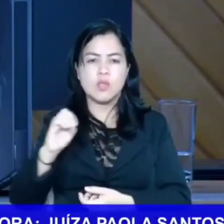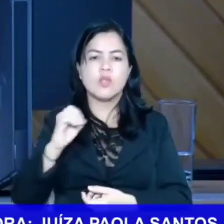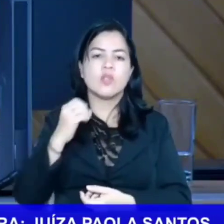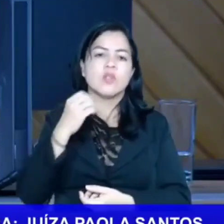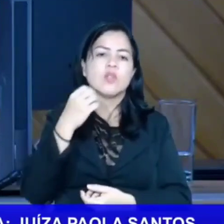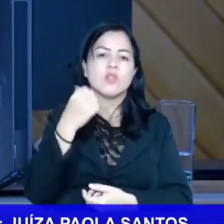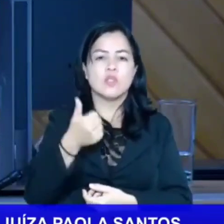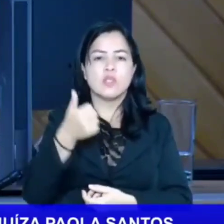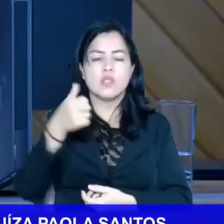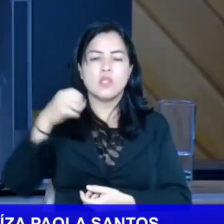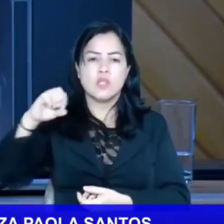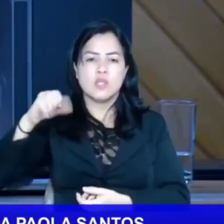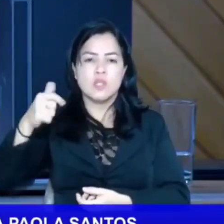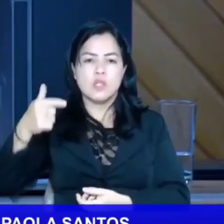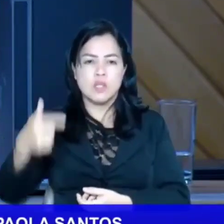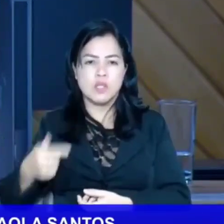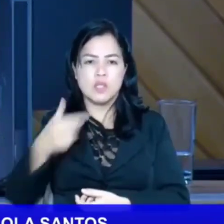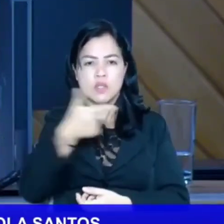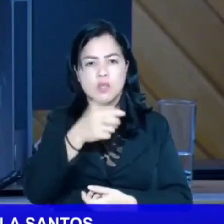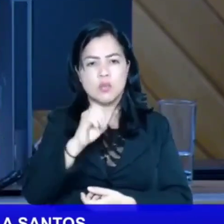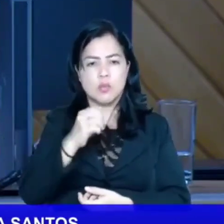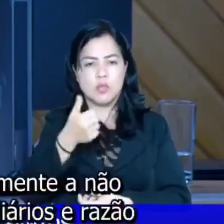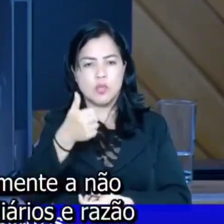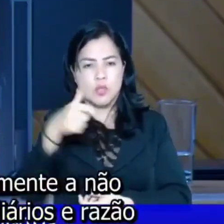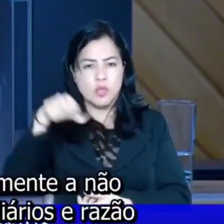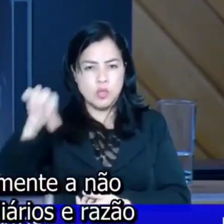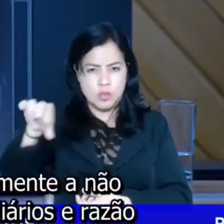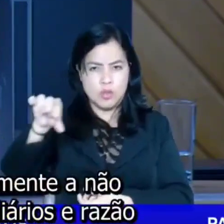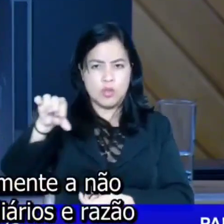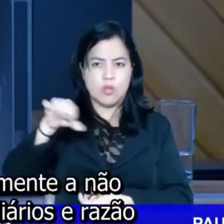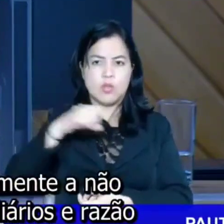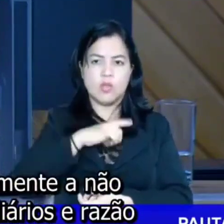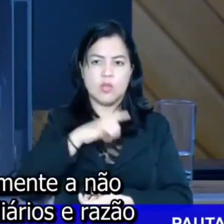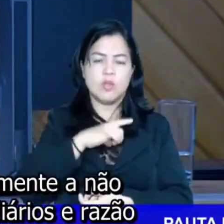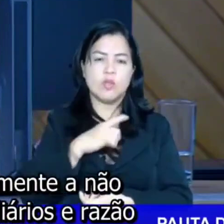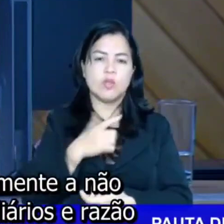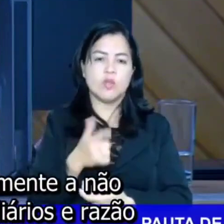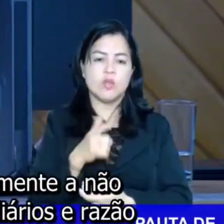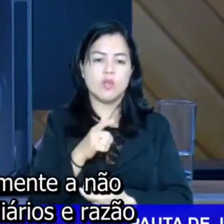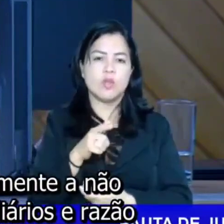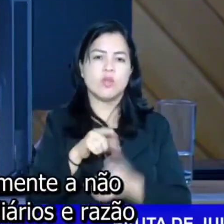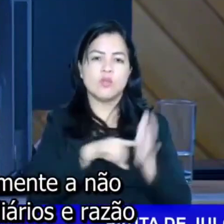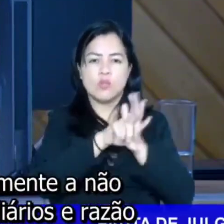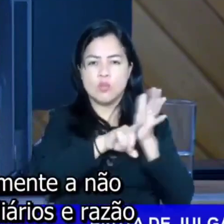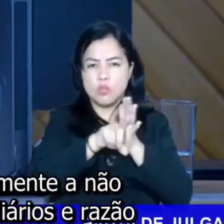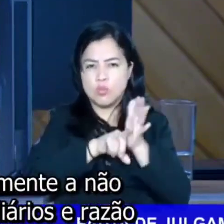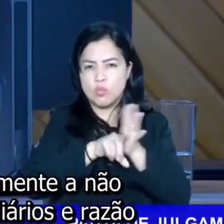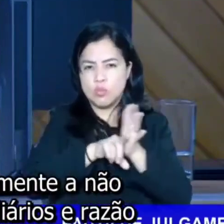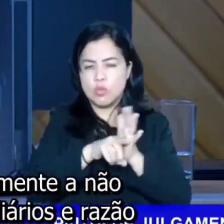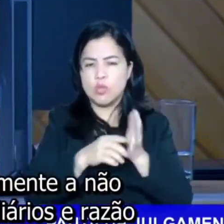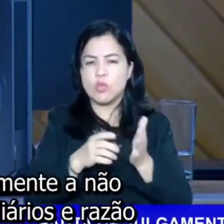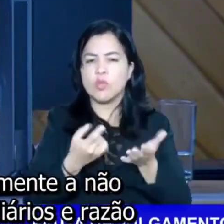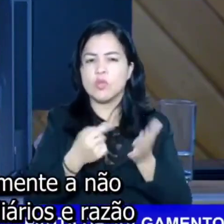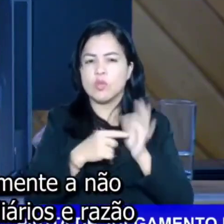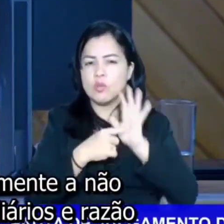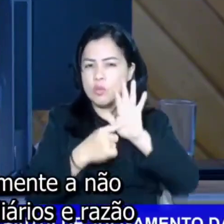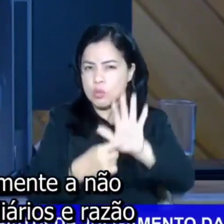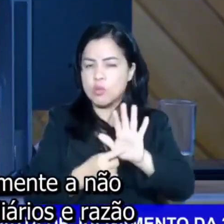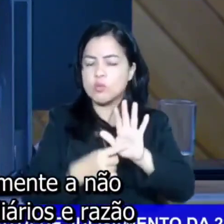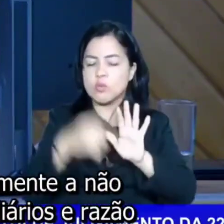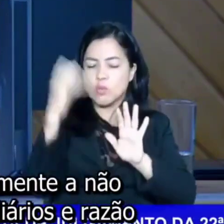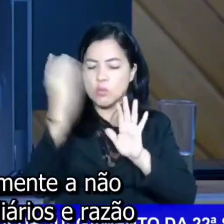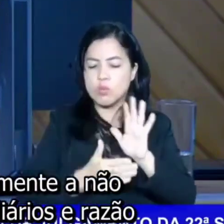600-107-41 de 2019, cuja a fundamentação aqui em destaque é justamente a